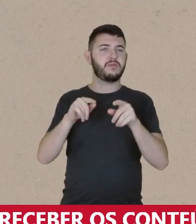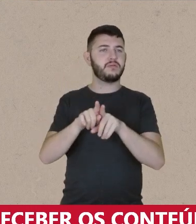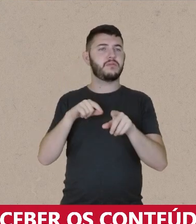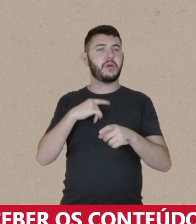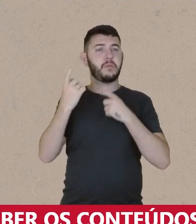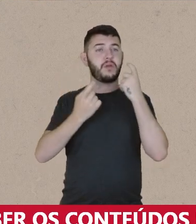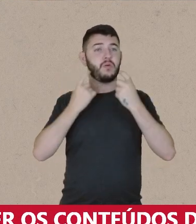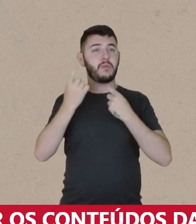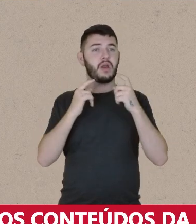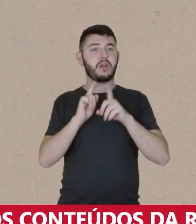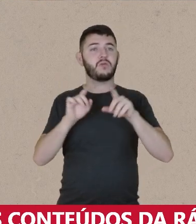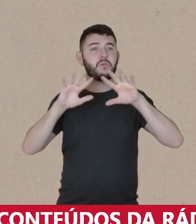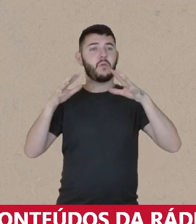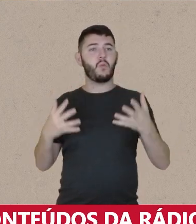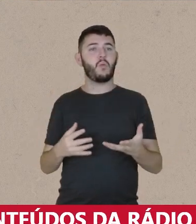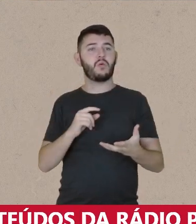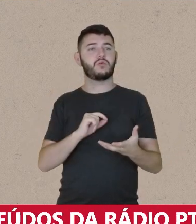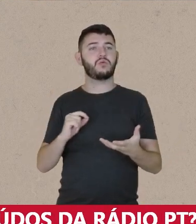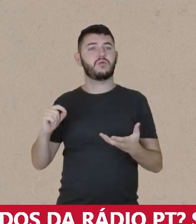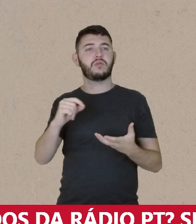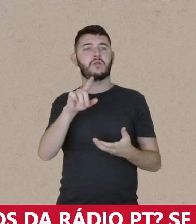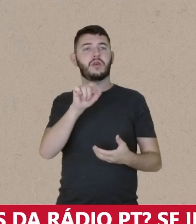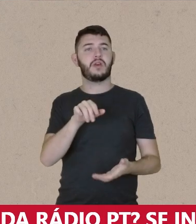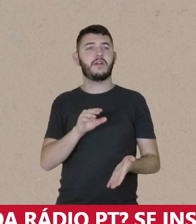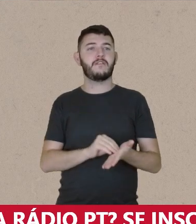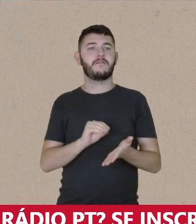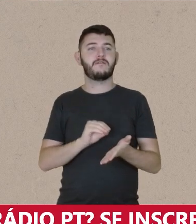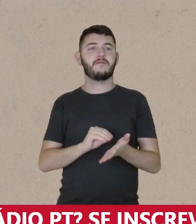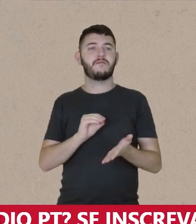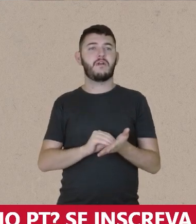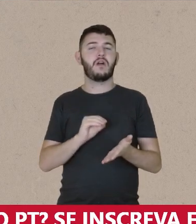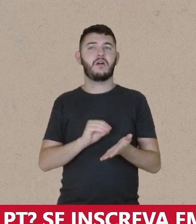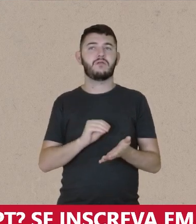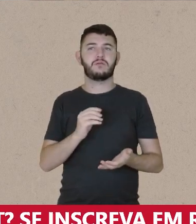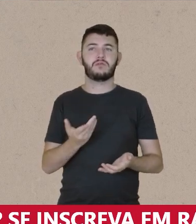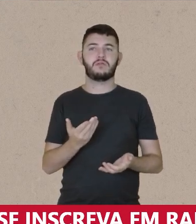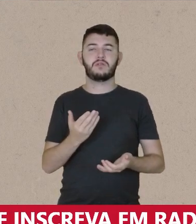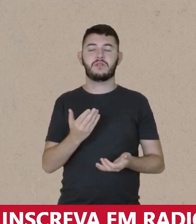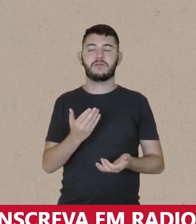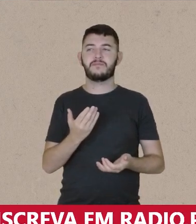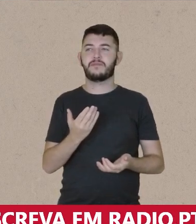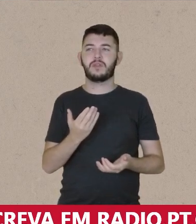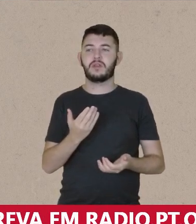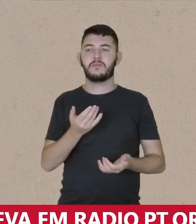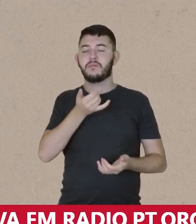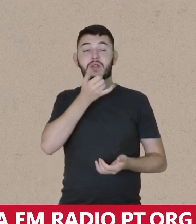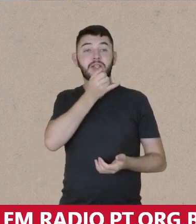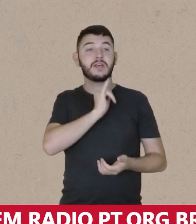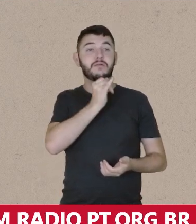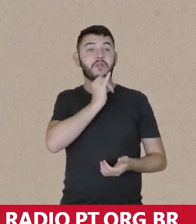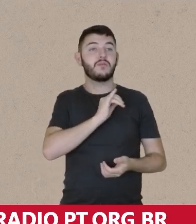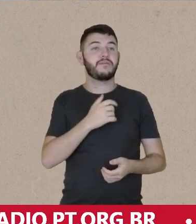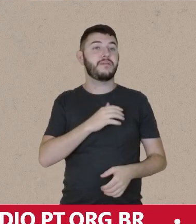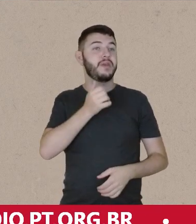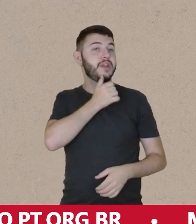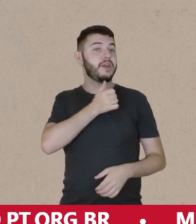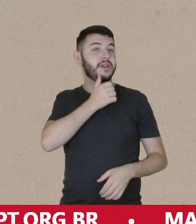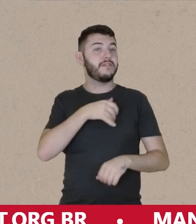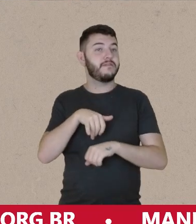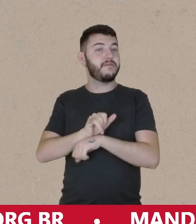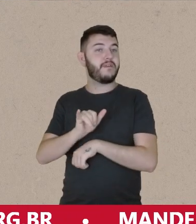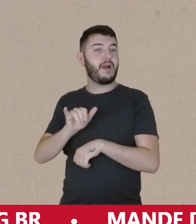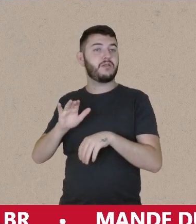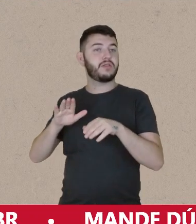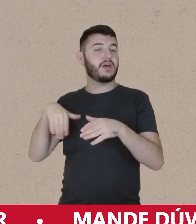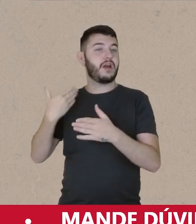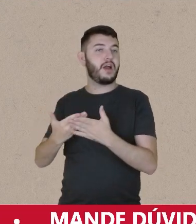preocupar em alguns lugares do mundo com a ausência de meninas nas aulas durante o período menstrual. Para você ter uma ideia, o Canadá,